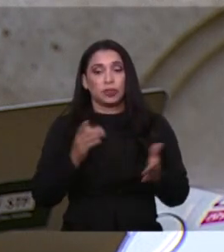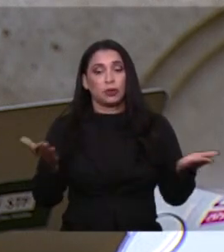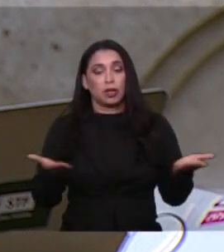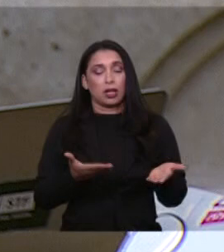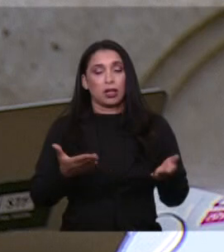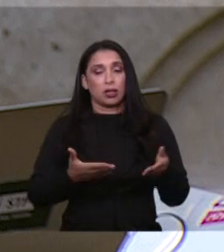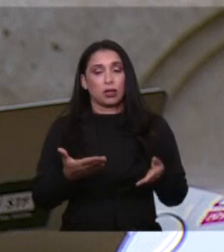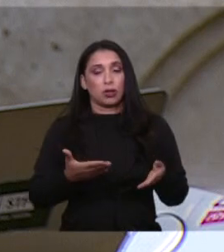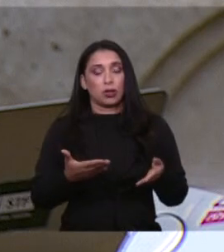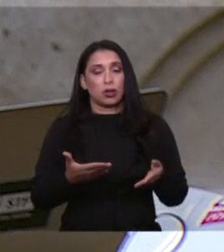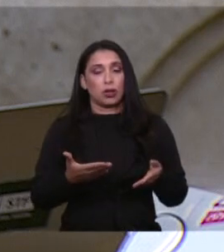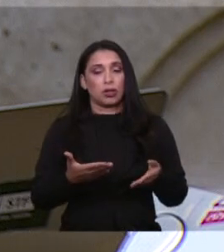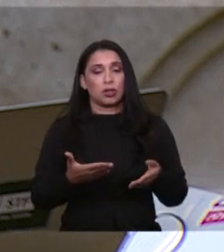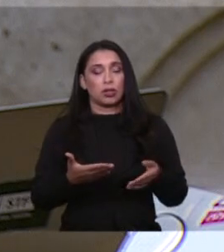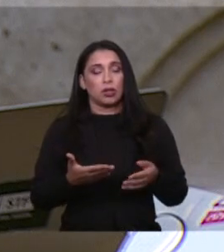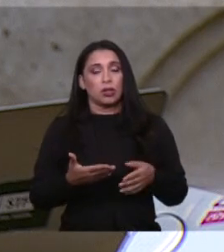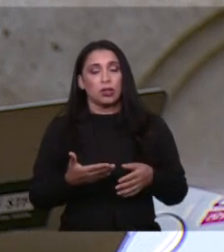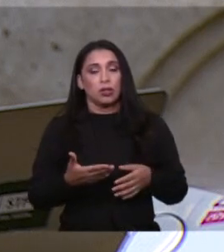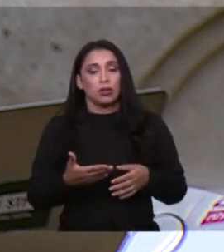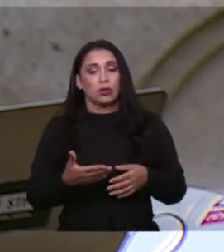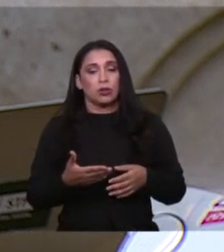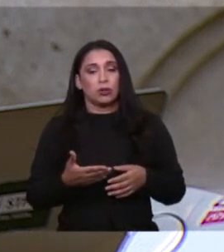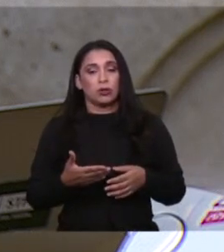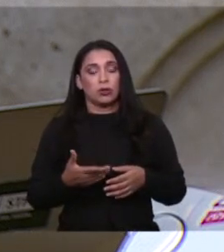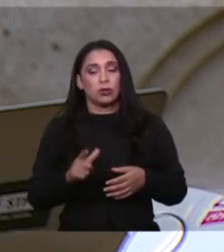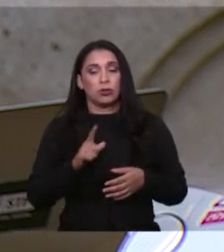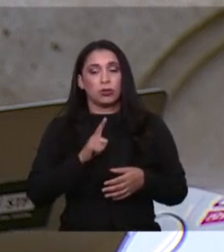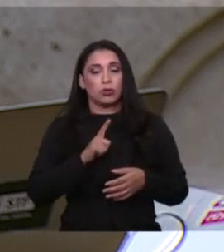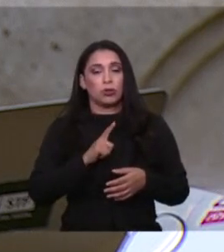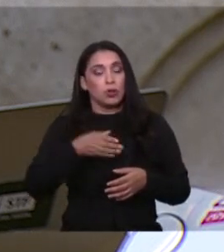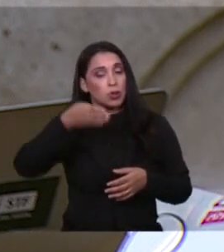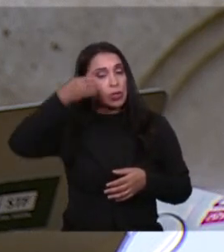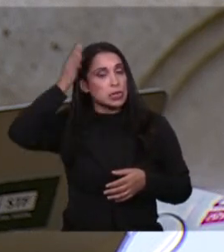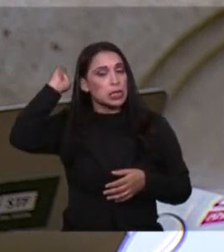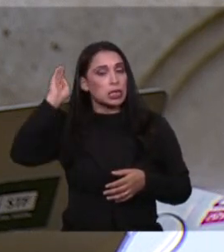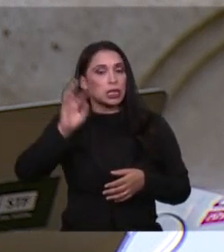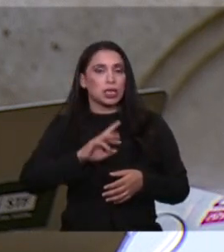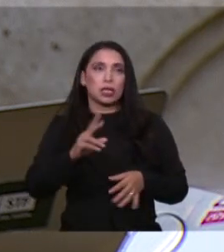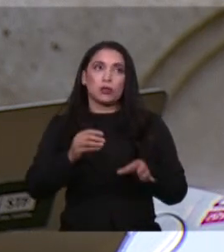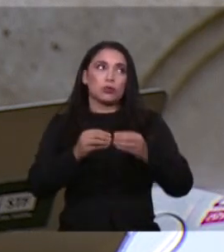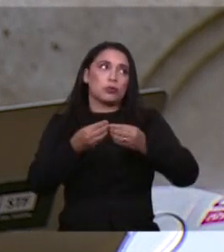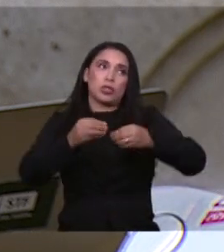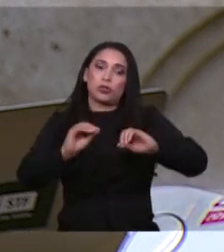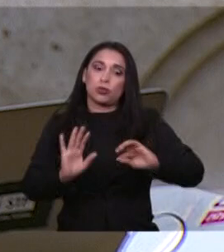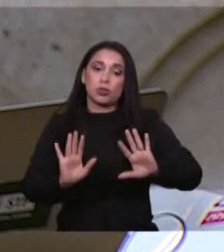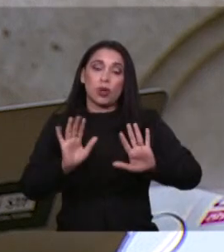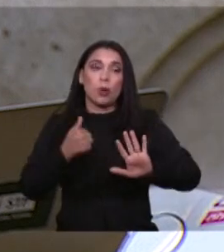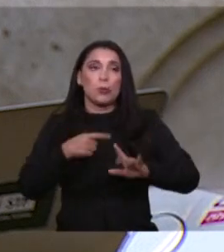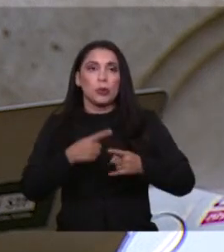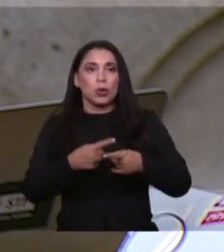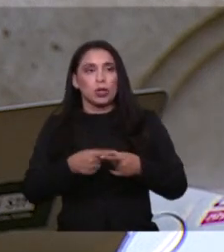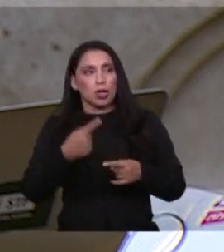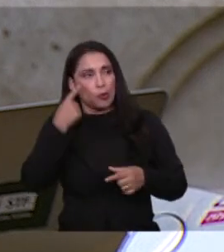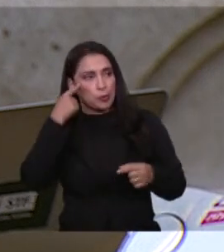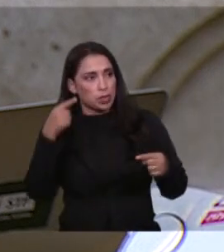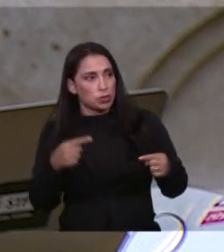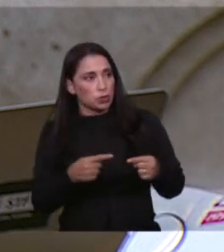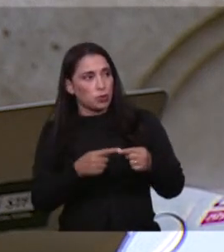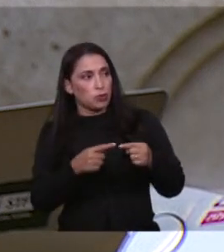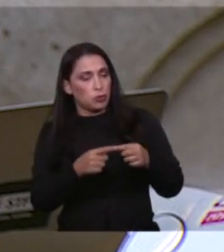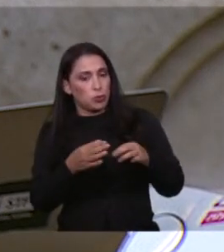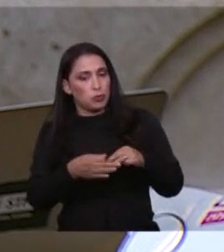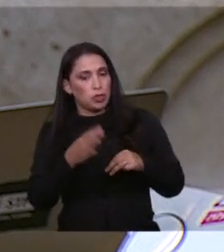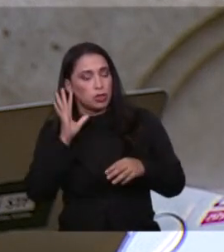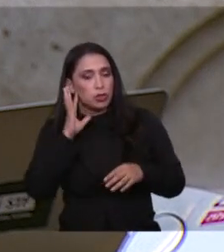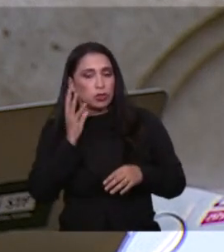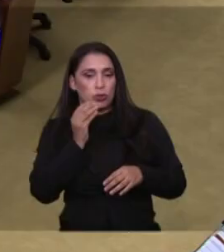Zanin sobre a questão, eu não vou dizer mais prejudicial, porque eu concordo com o ministro Toffoli que nós poderíamos. Nós